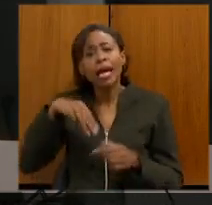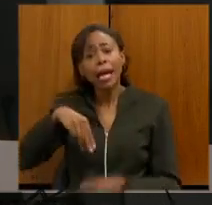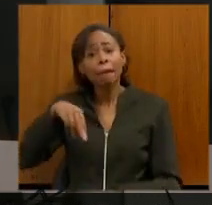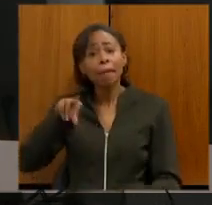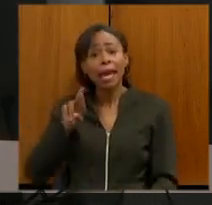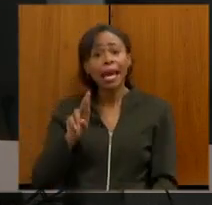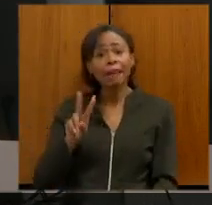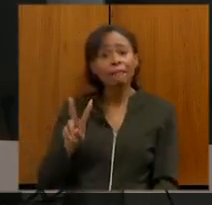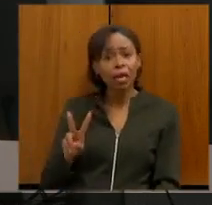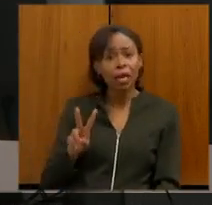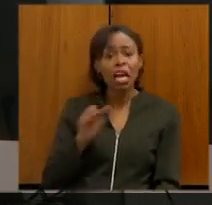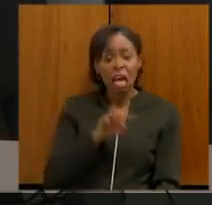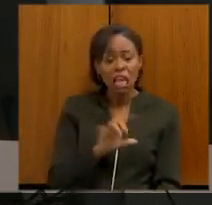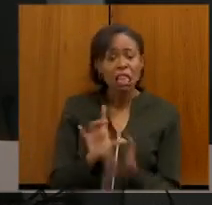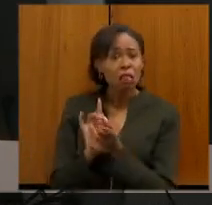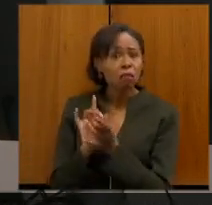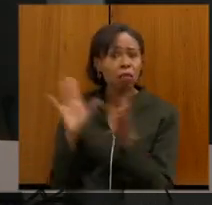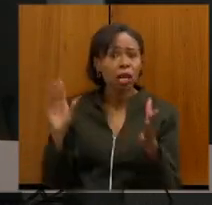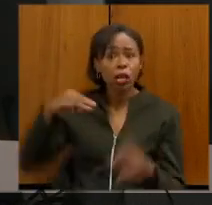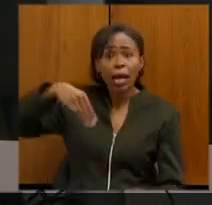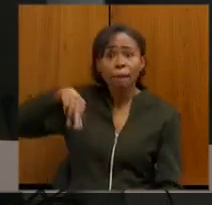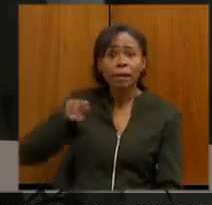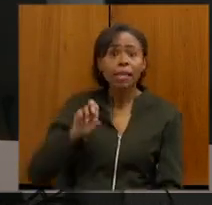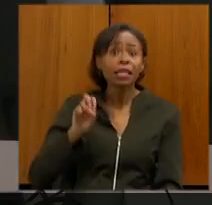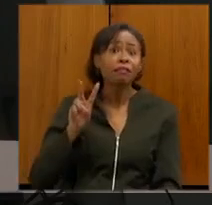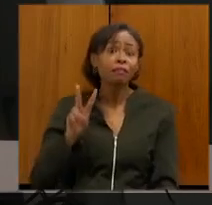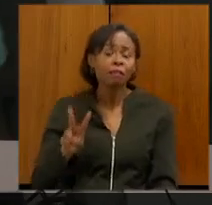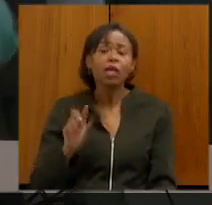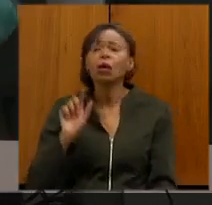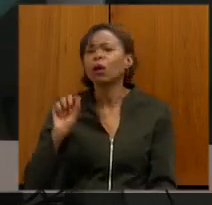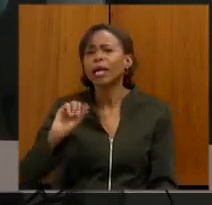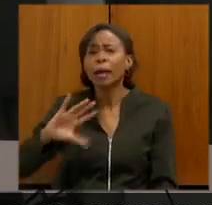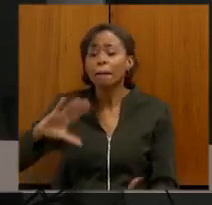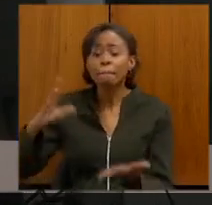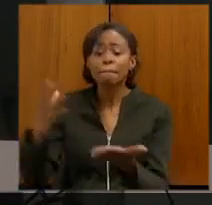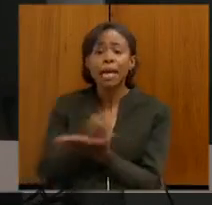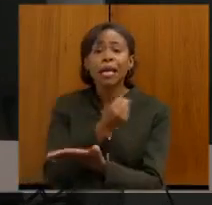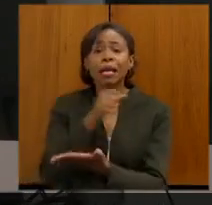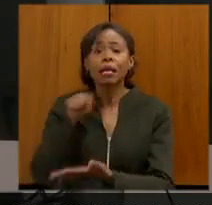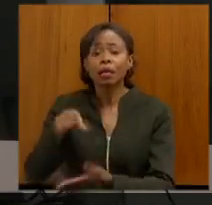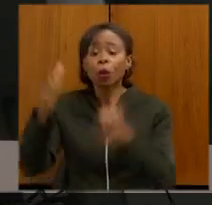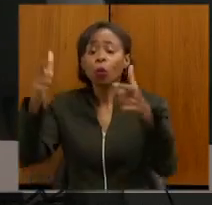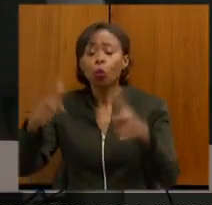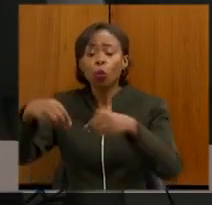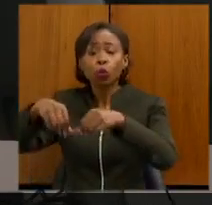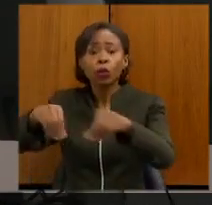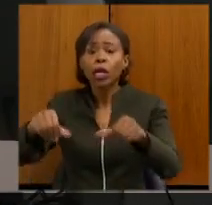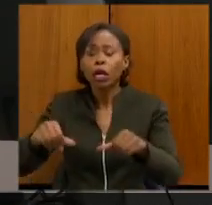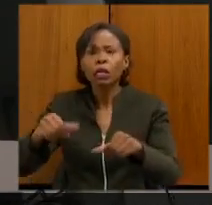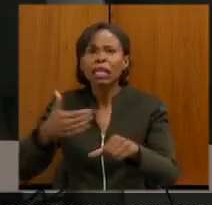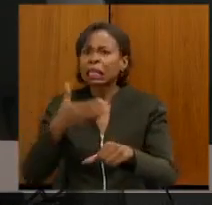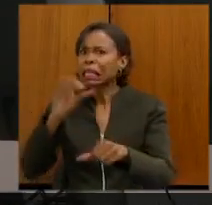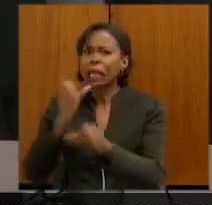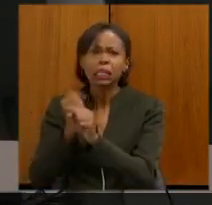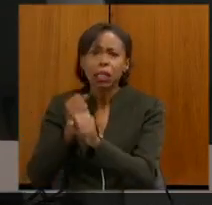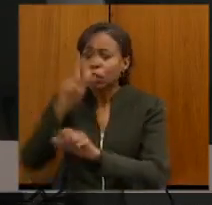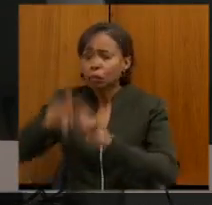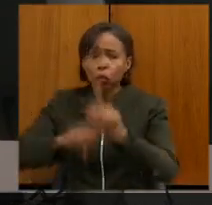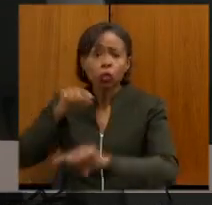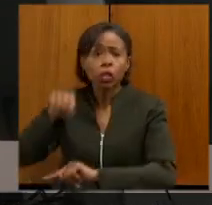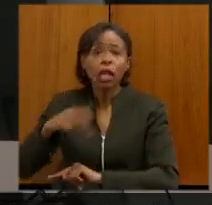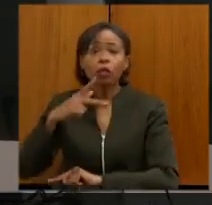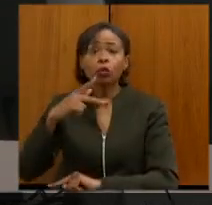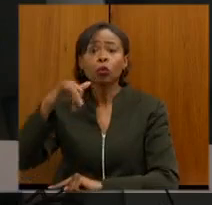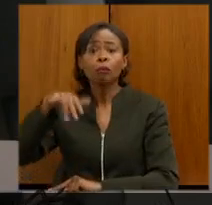MRV tomar um terreno maravilhoso que tem comunidade tem pessoas que mora lá mais de 10 anos no